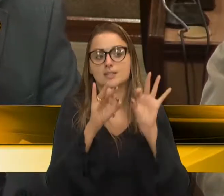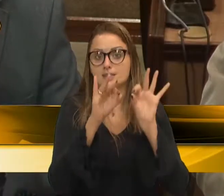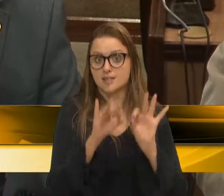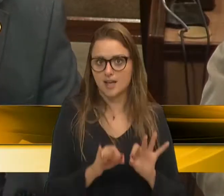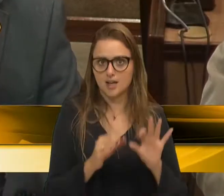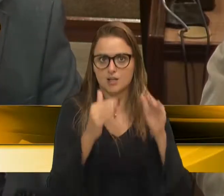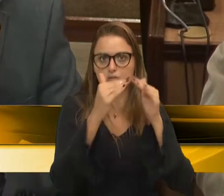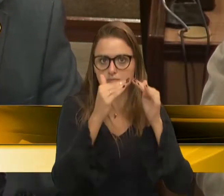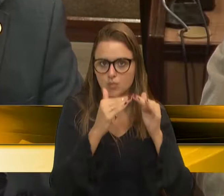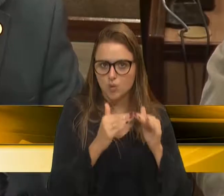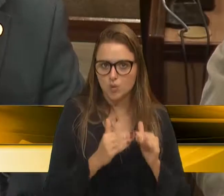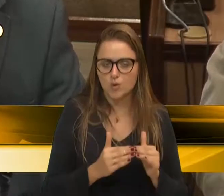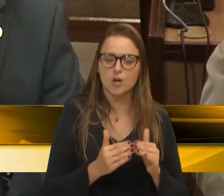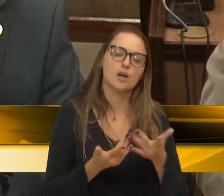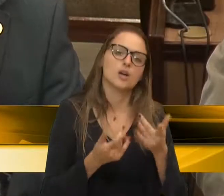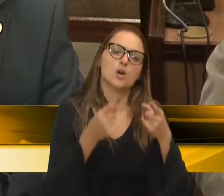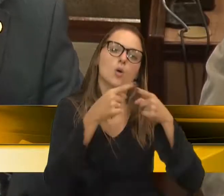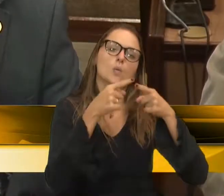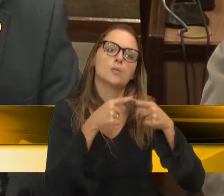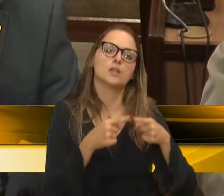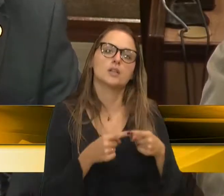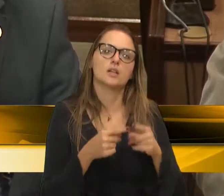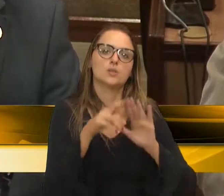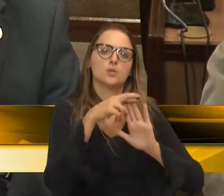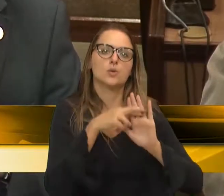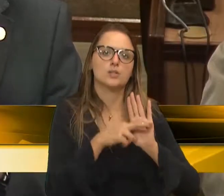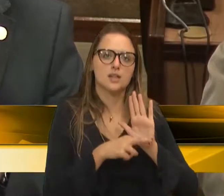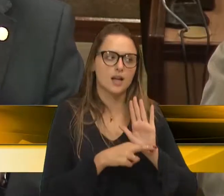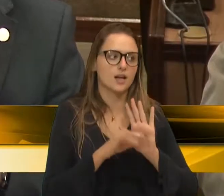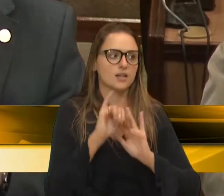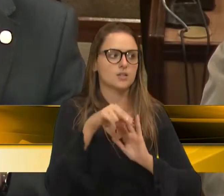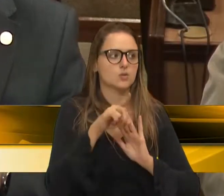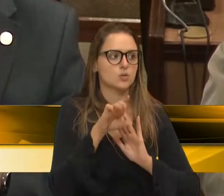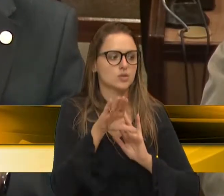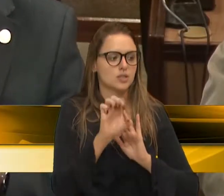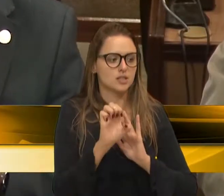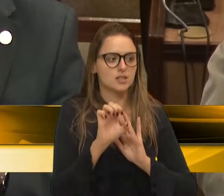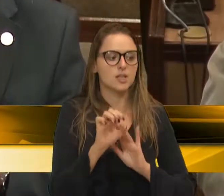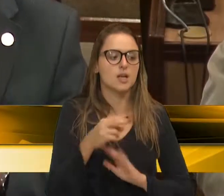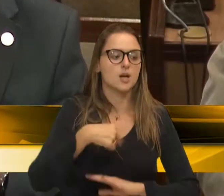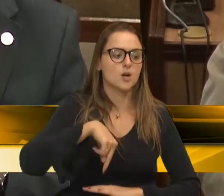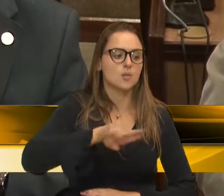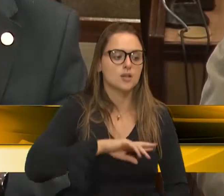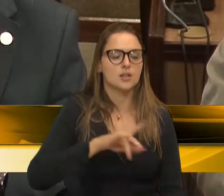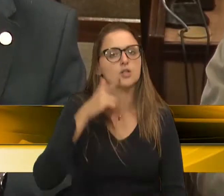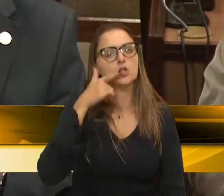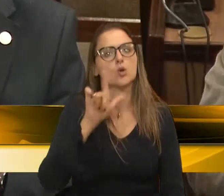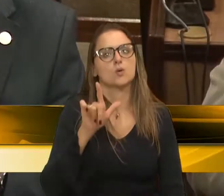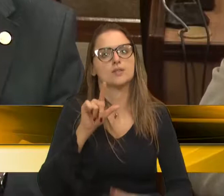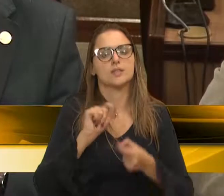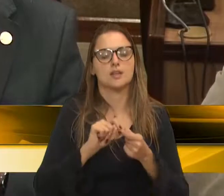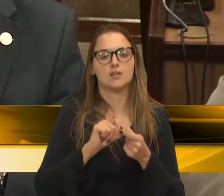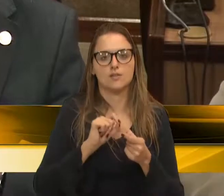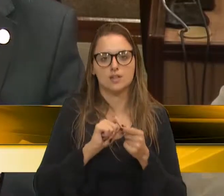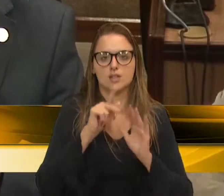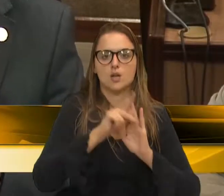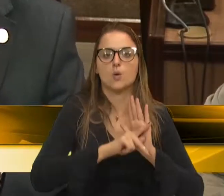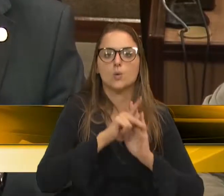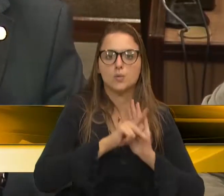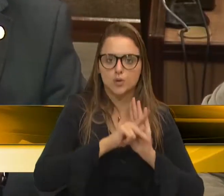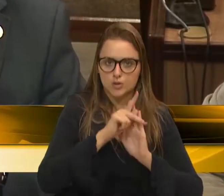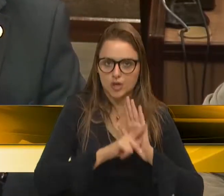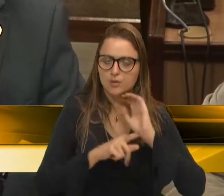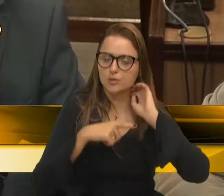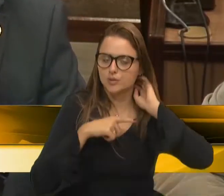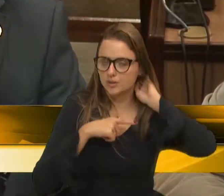viabilizando o código de postura do município, os índices, para que nós consigamos então fazer com que este projeto